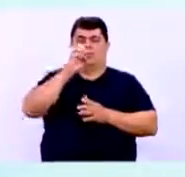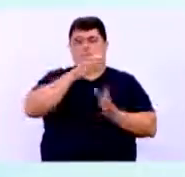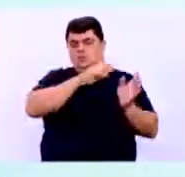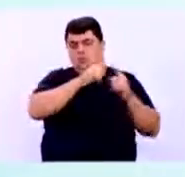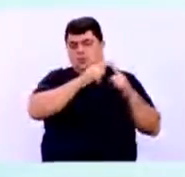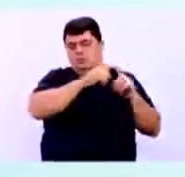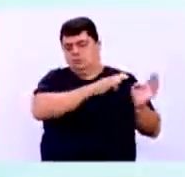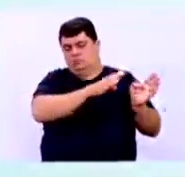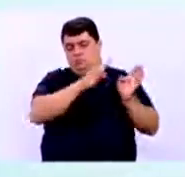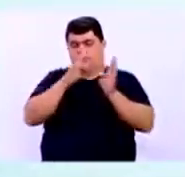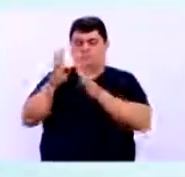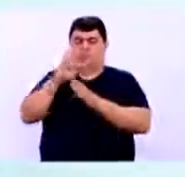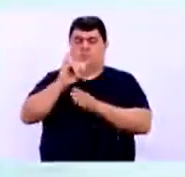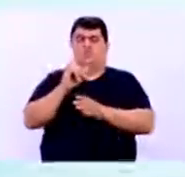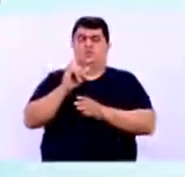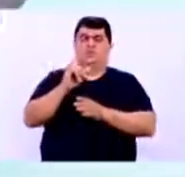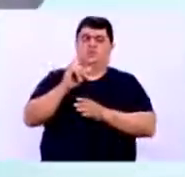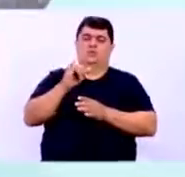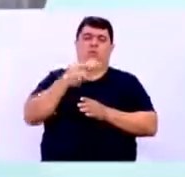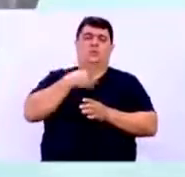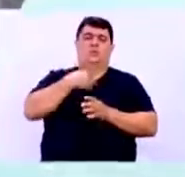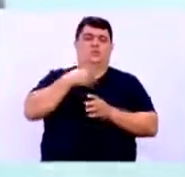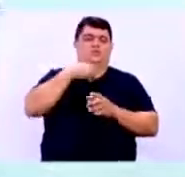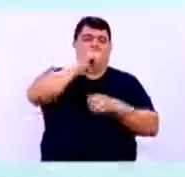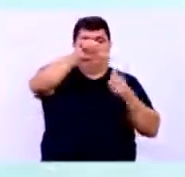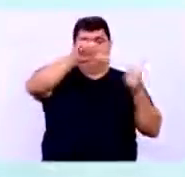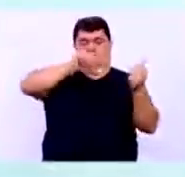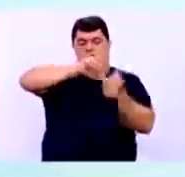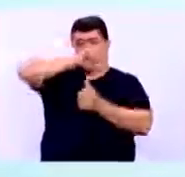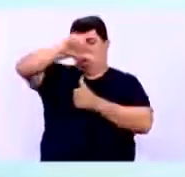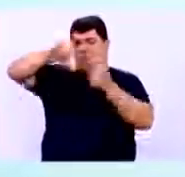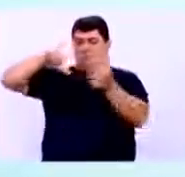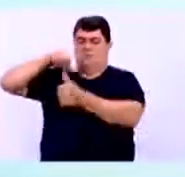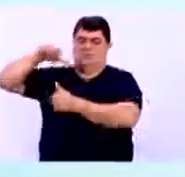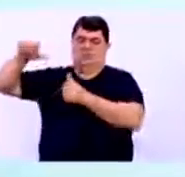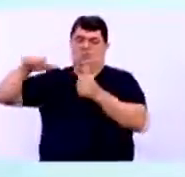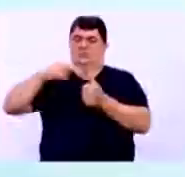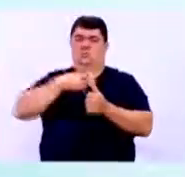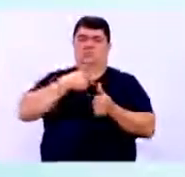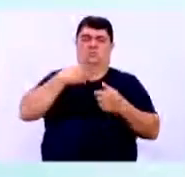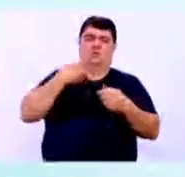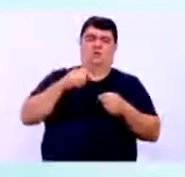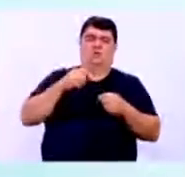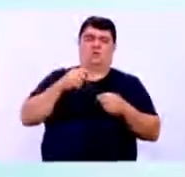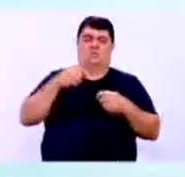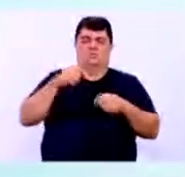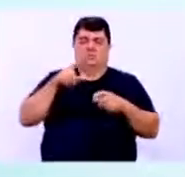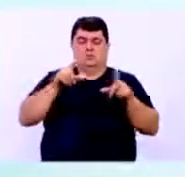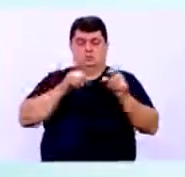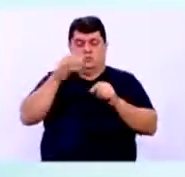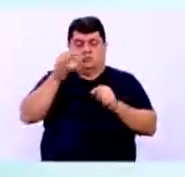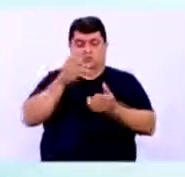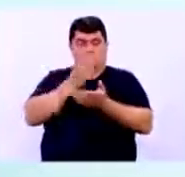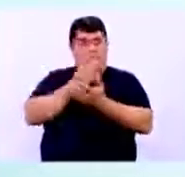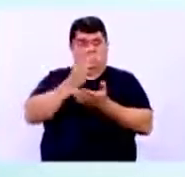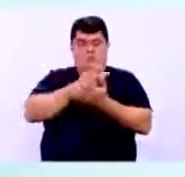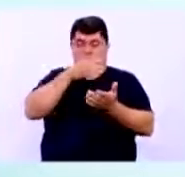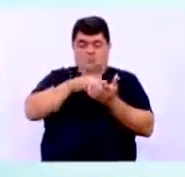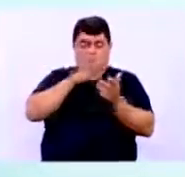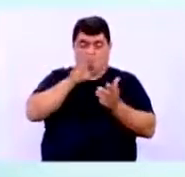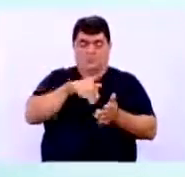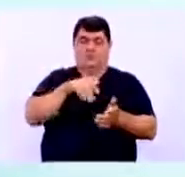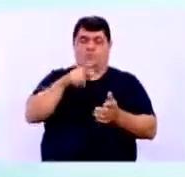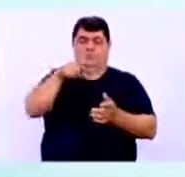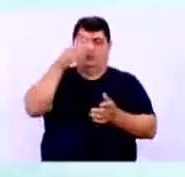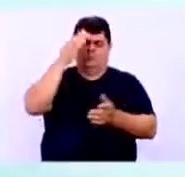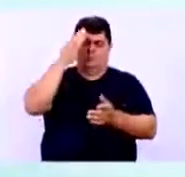constante naquele modo. Não poderá alterar o método. Não, eu estou usando agora, vou usar esse. Não, você escolhe o método e utiliza. E você, aluno, já sabe como